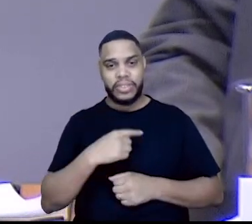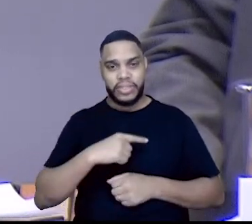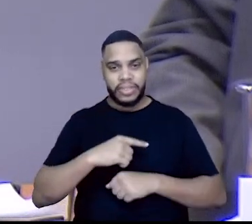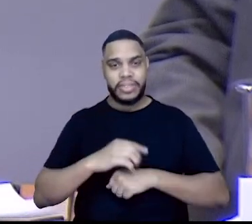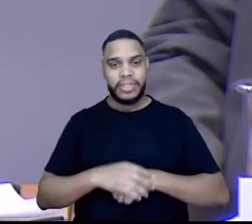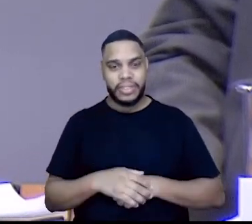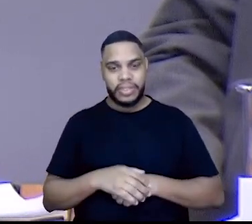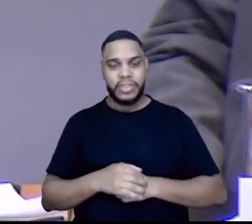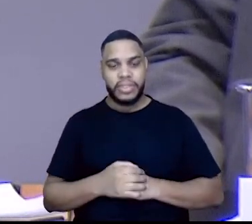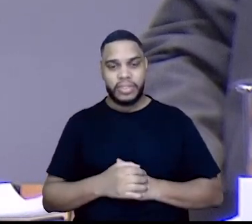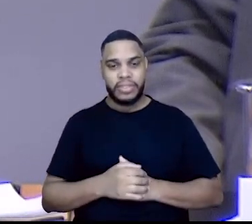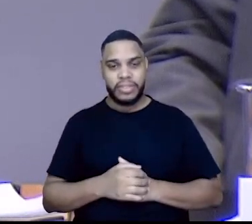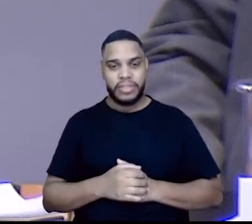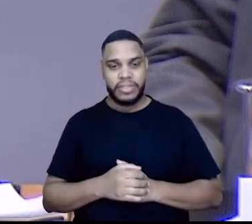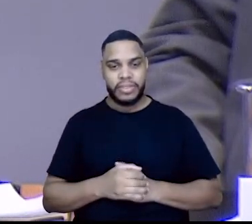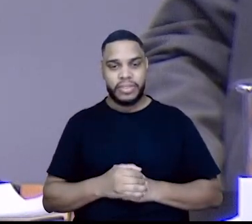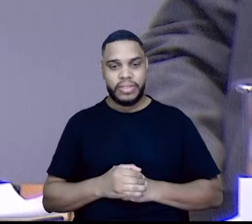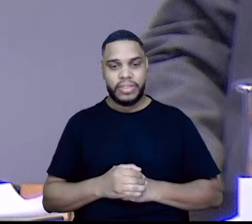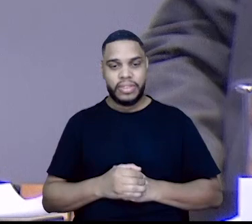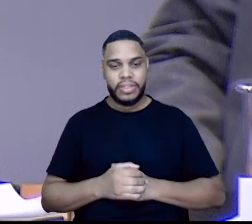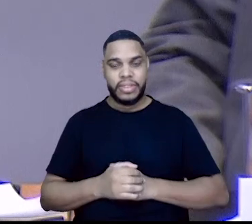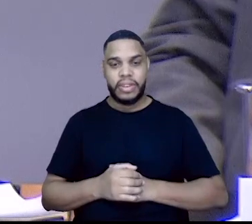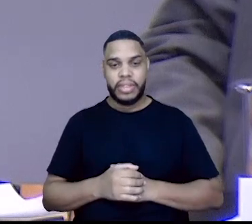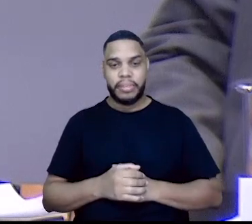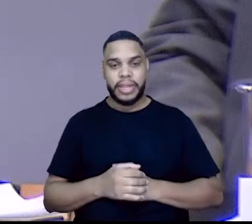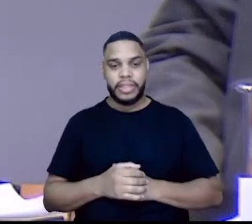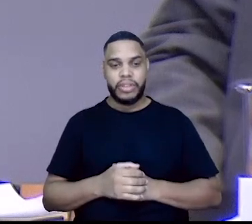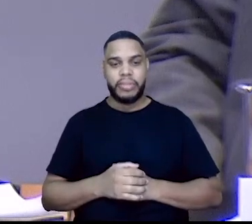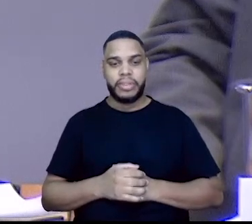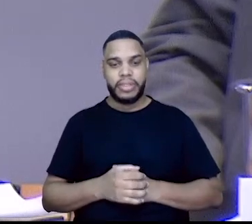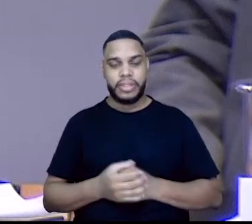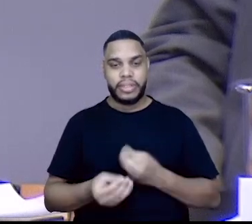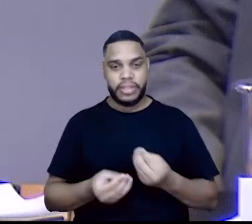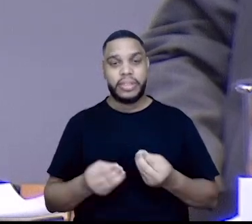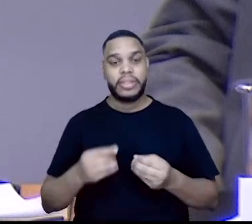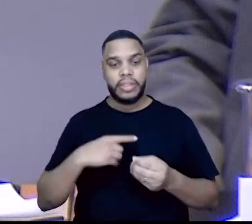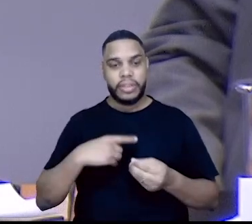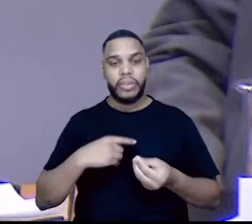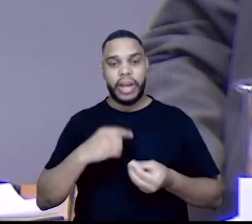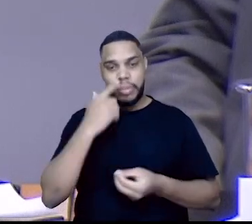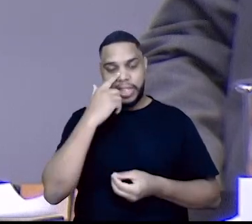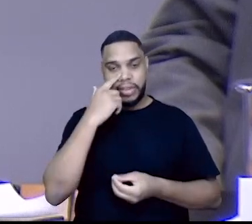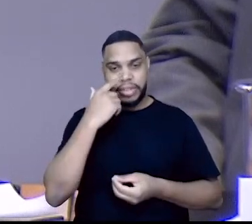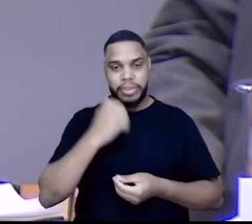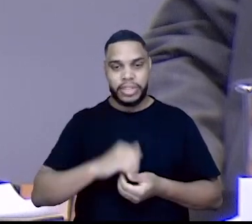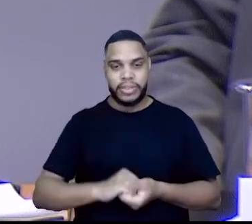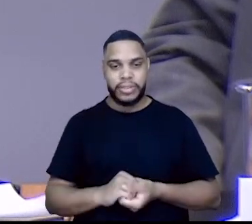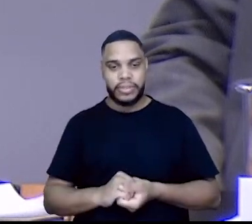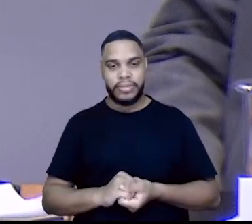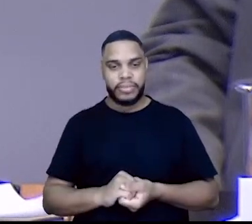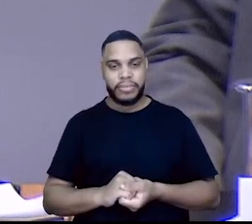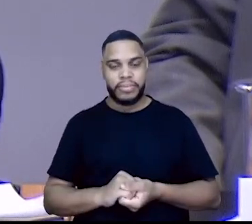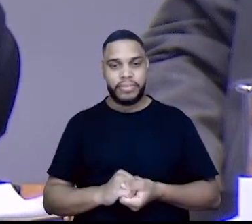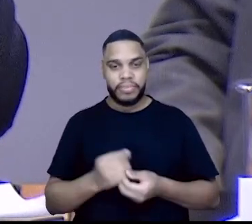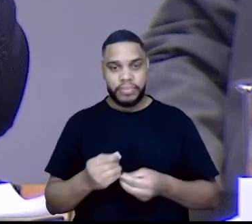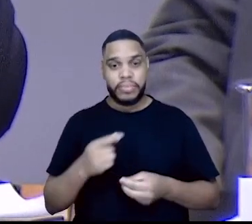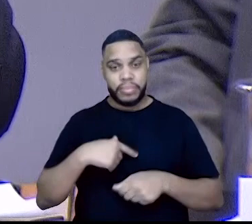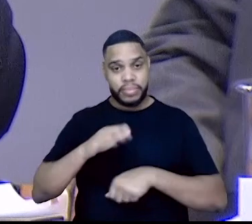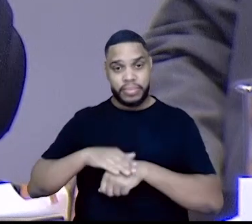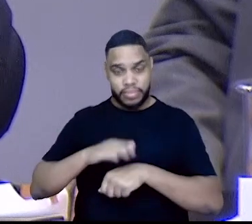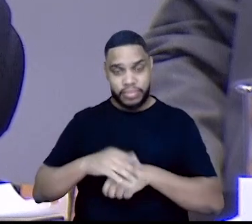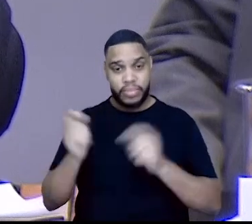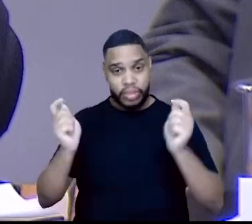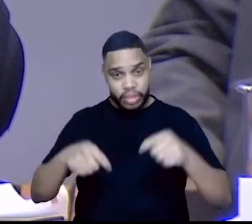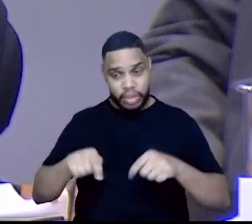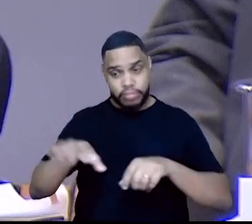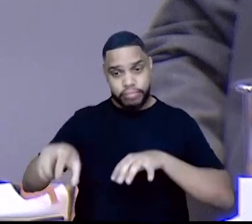abandonar a necessidade de um juiz de carne e osso e ideias capazes de